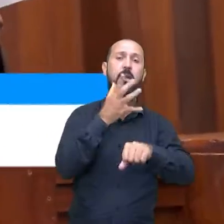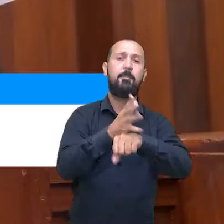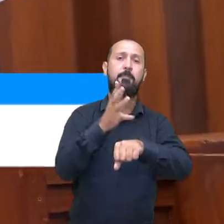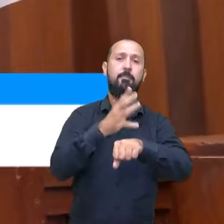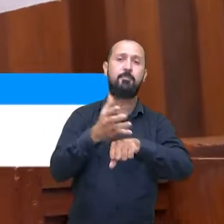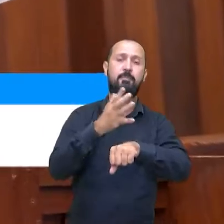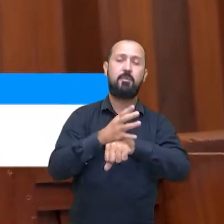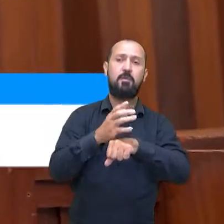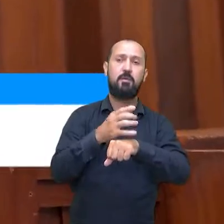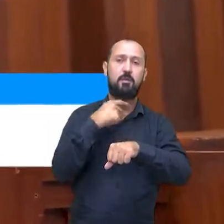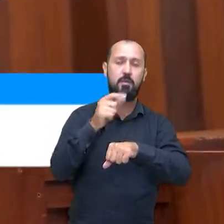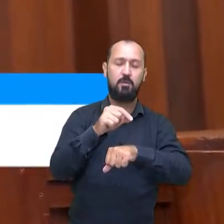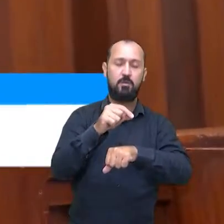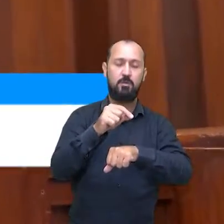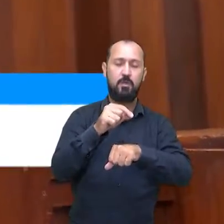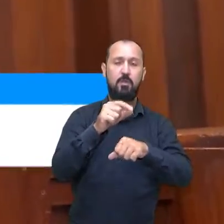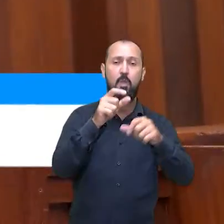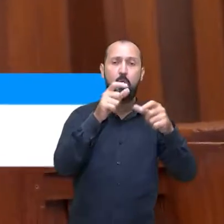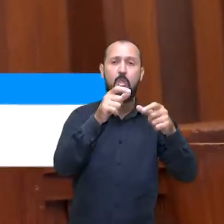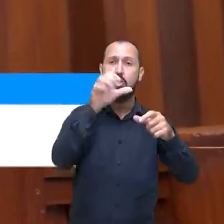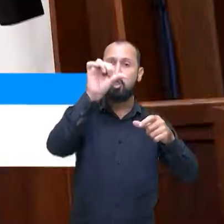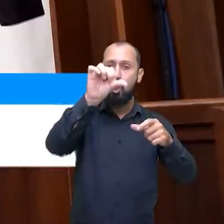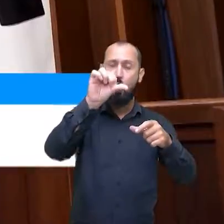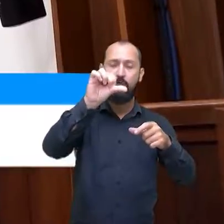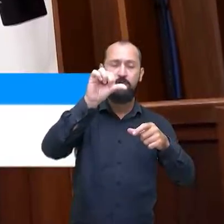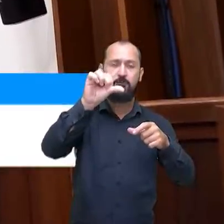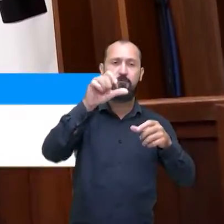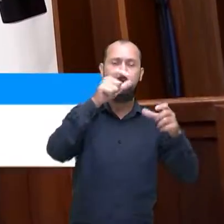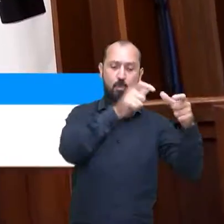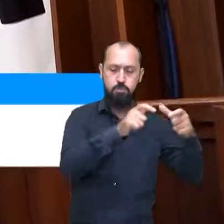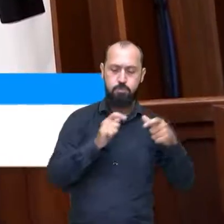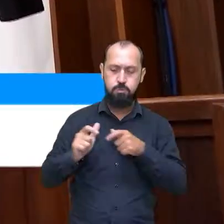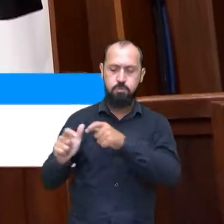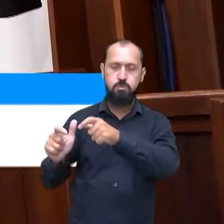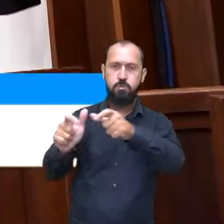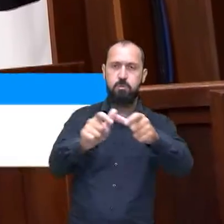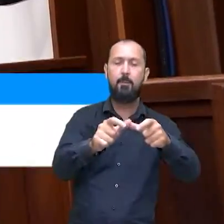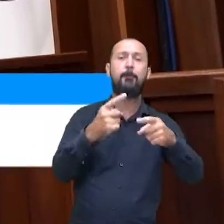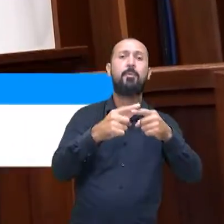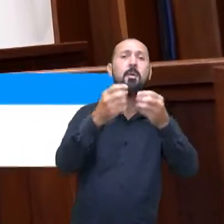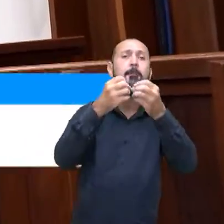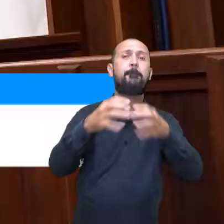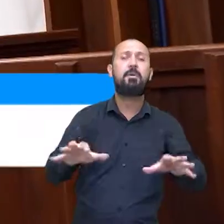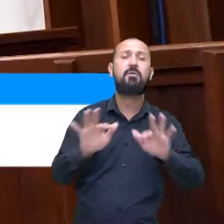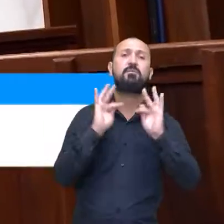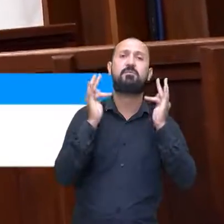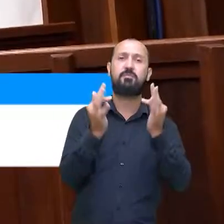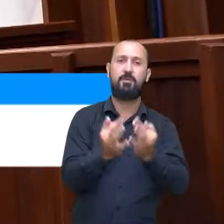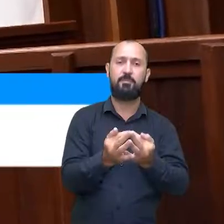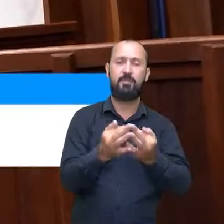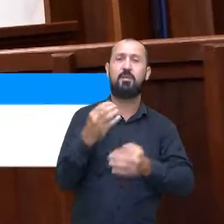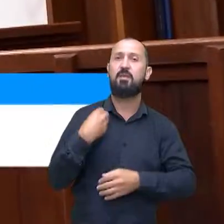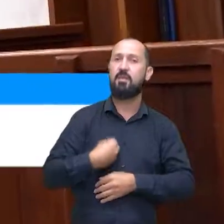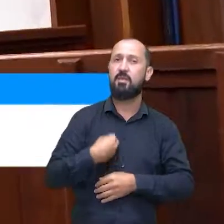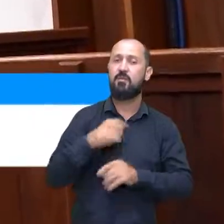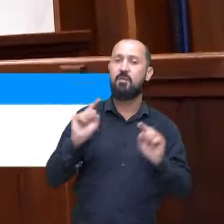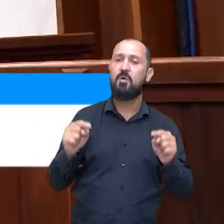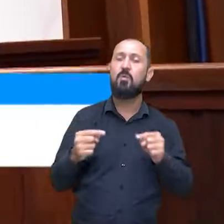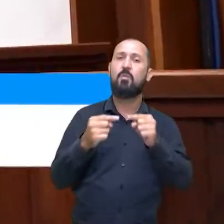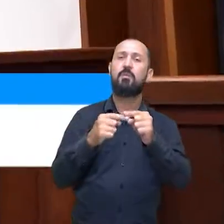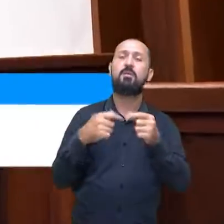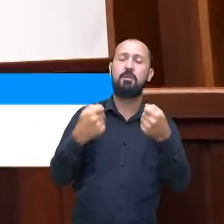a prática em 9 trechos do estado. Conforme o deputado, é uma medida que prejudica famílias que